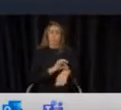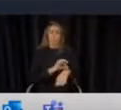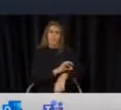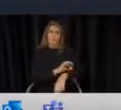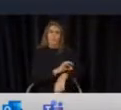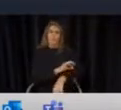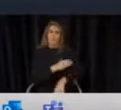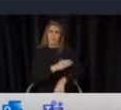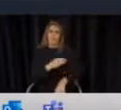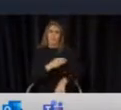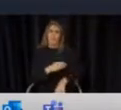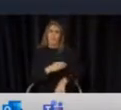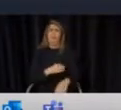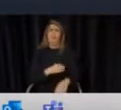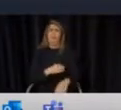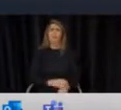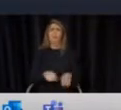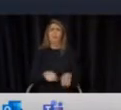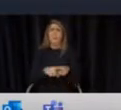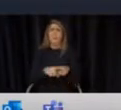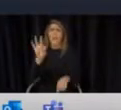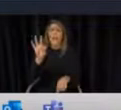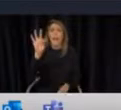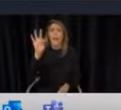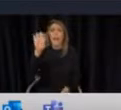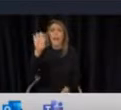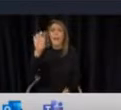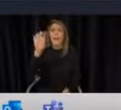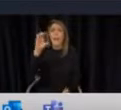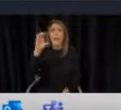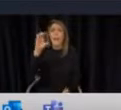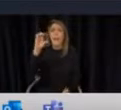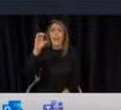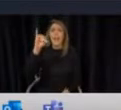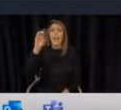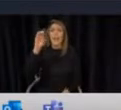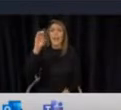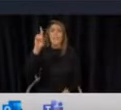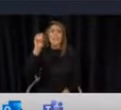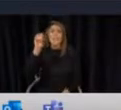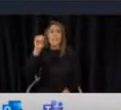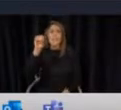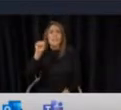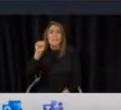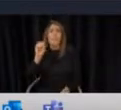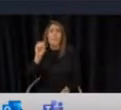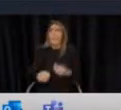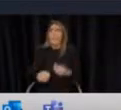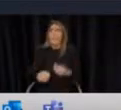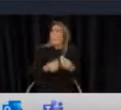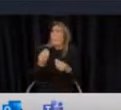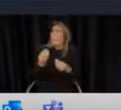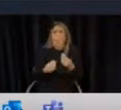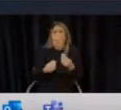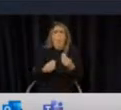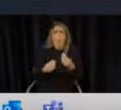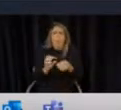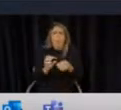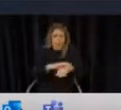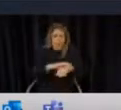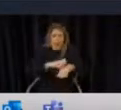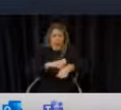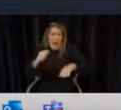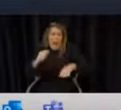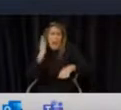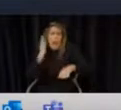tecidos, né? Vocês podem me assustar, falar, nossa, doação de tecidos, como que vai tirar os ossos, como que vai tirar a pele de uma pessoa, como que vai ser feito o